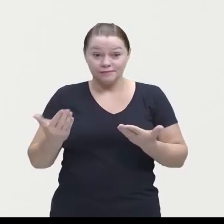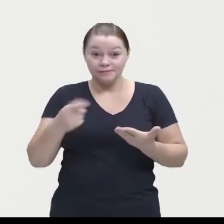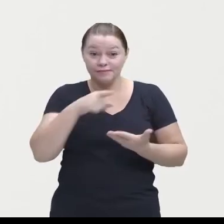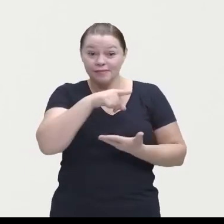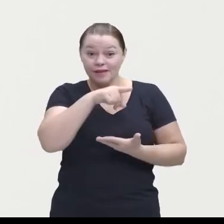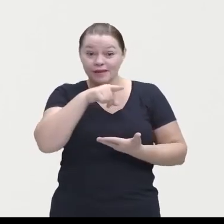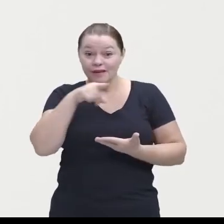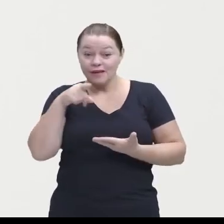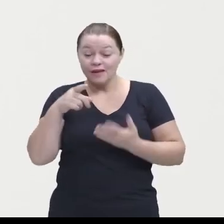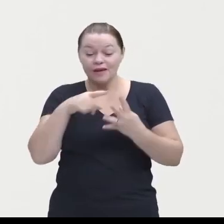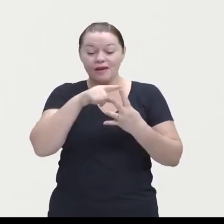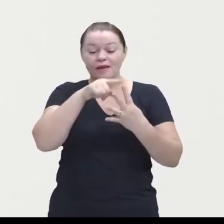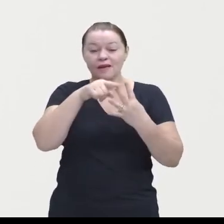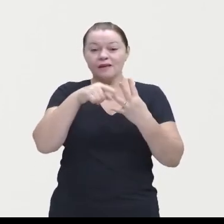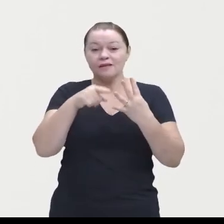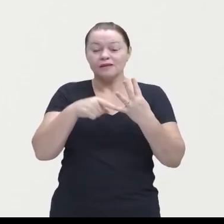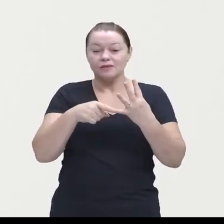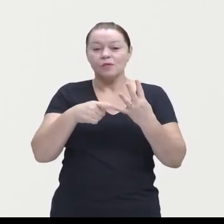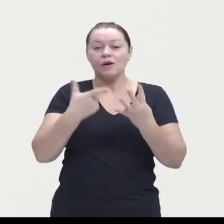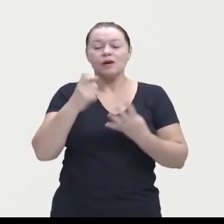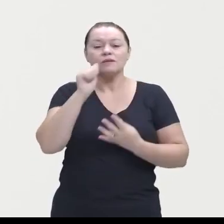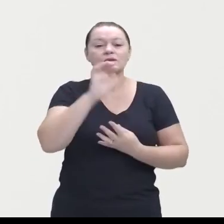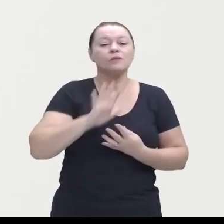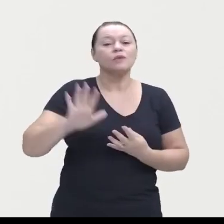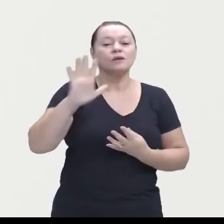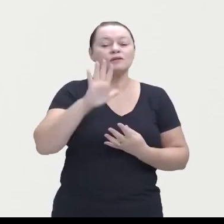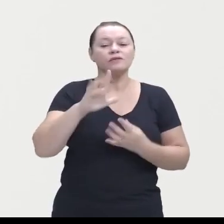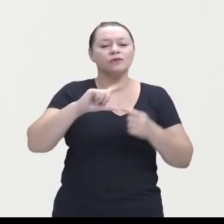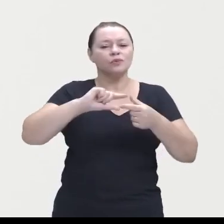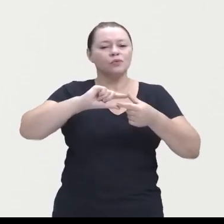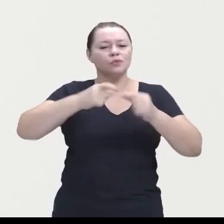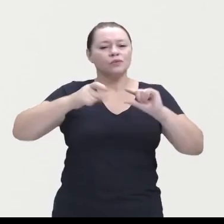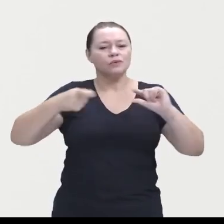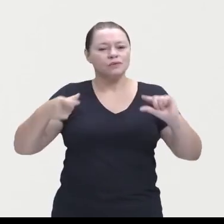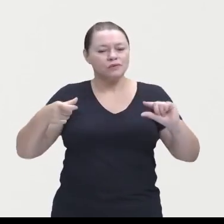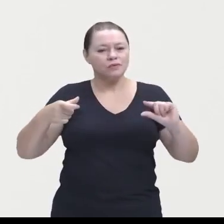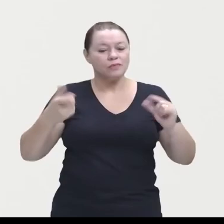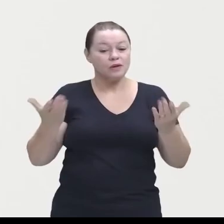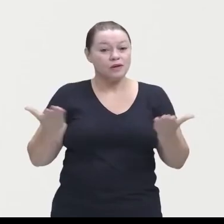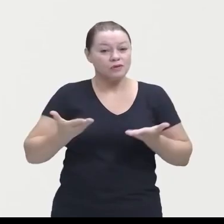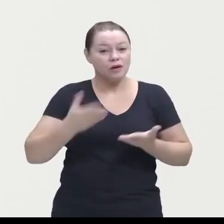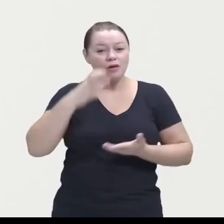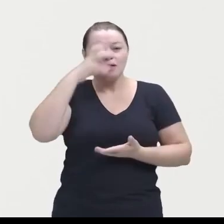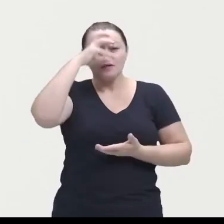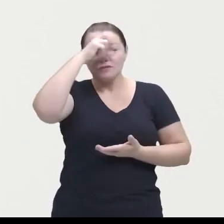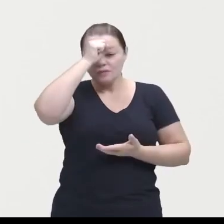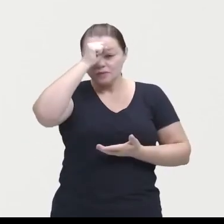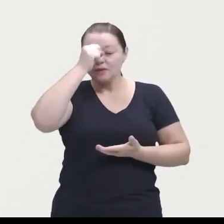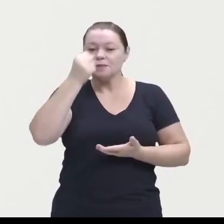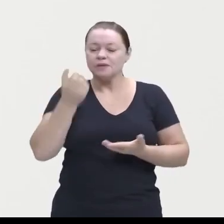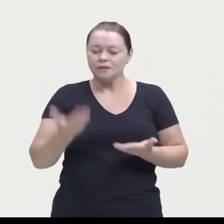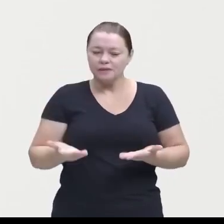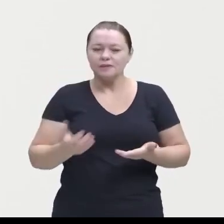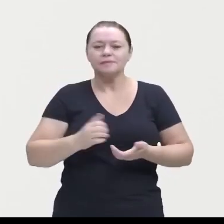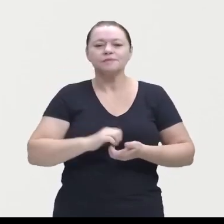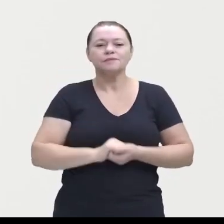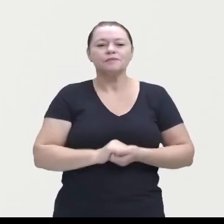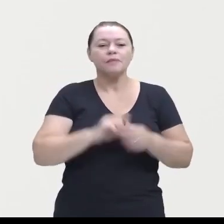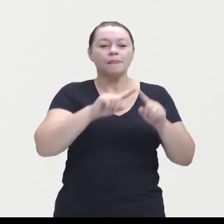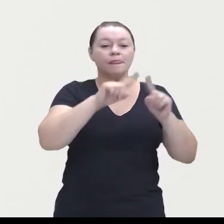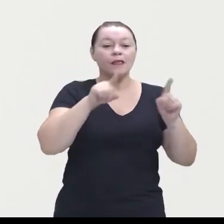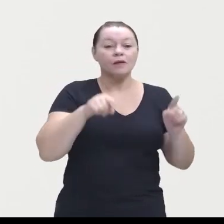Essas são as formas geométricas planas que iremos aprender hoje.